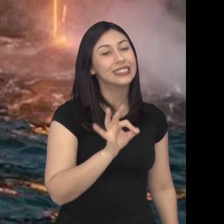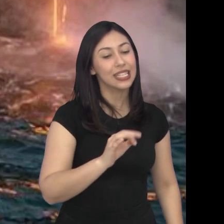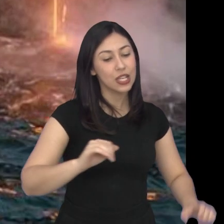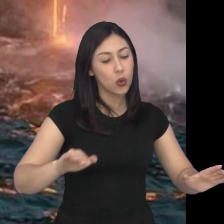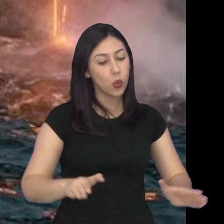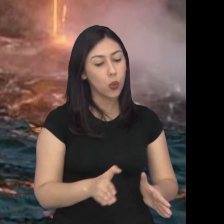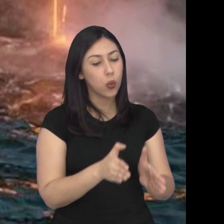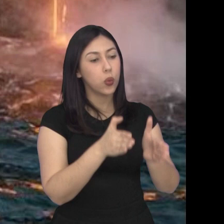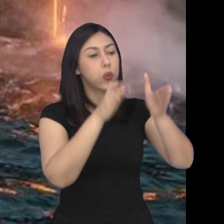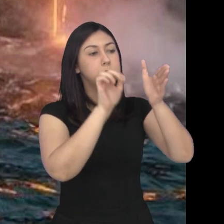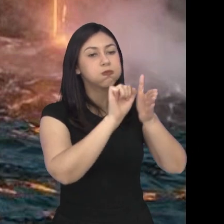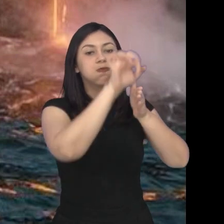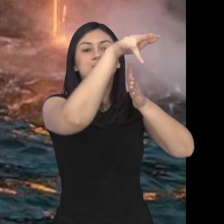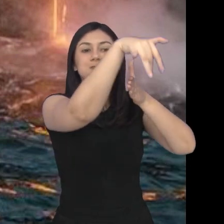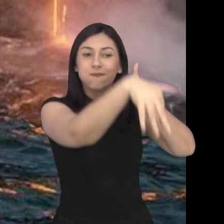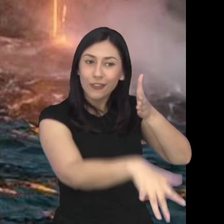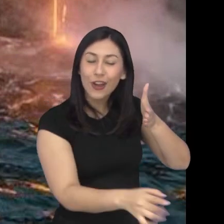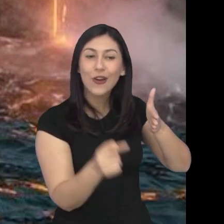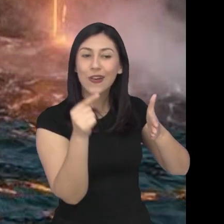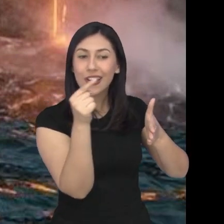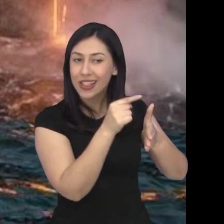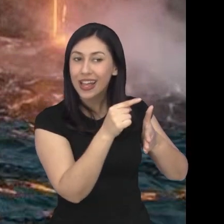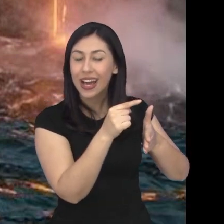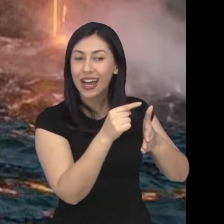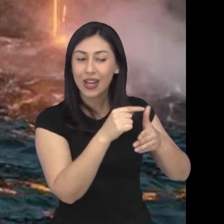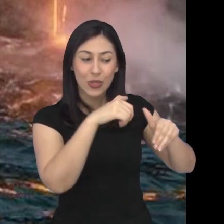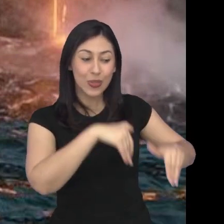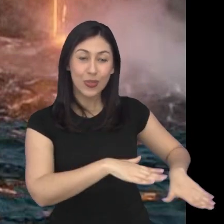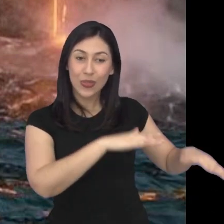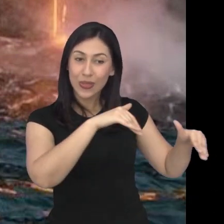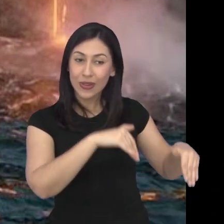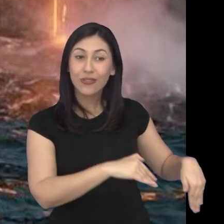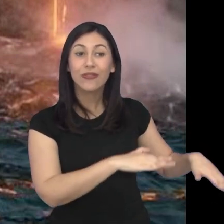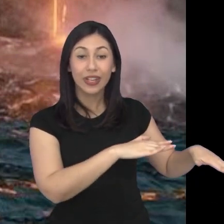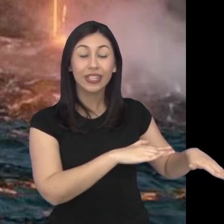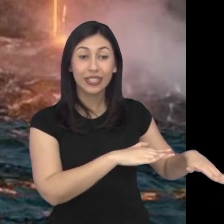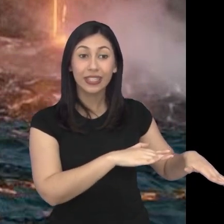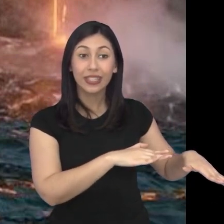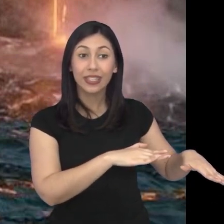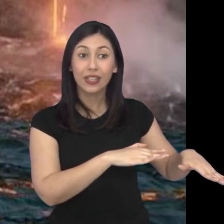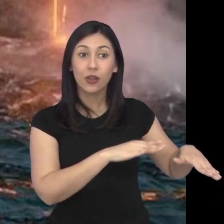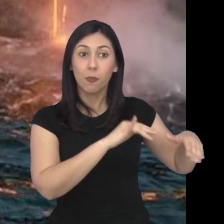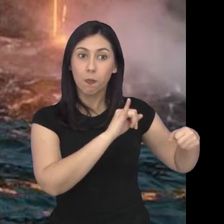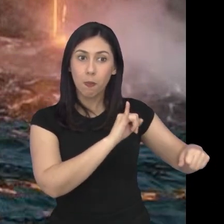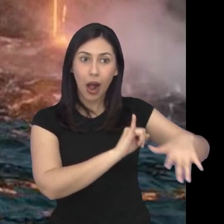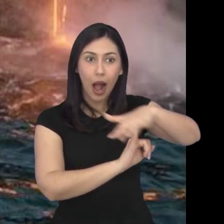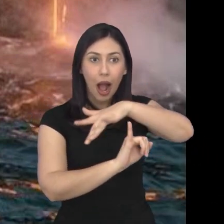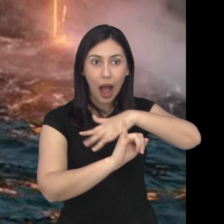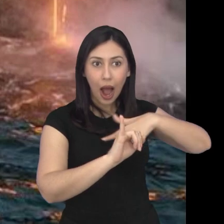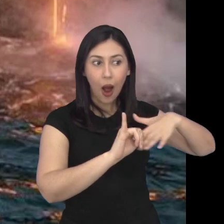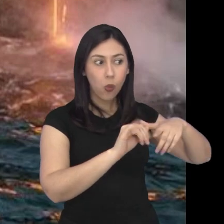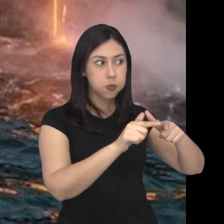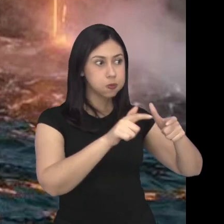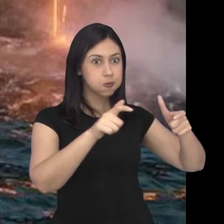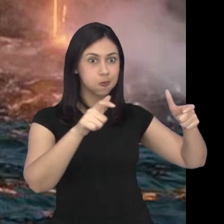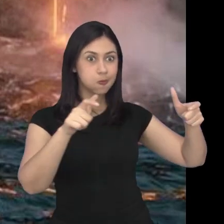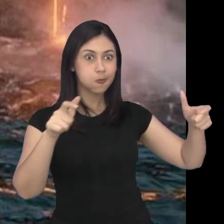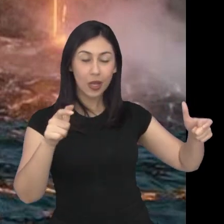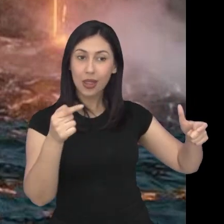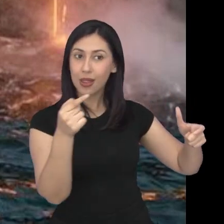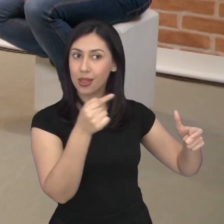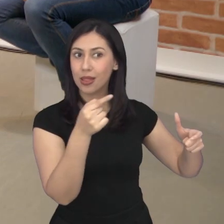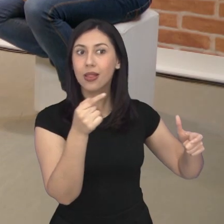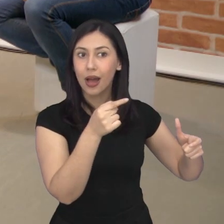no vulcão Kilauea, fica no Havaí, né? A Ilha Grande, a maior ilha do arquipélago